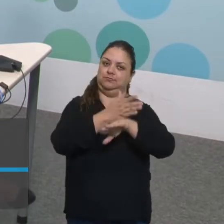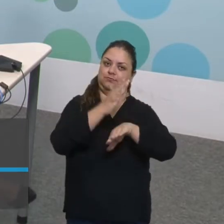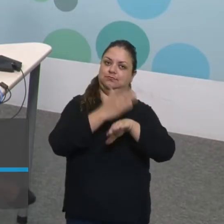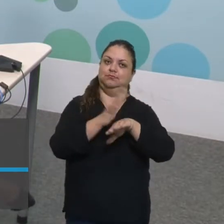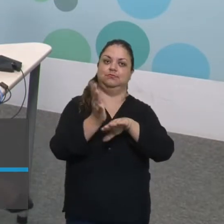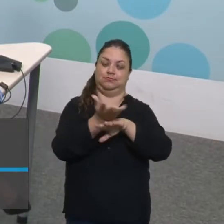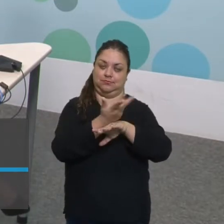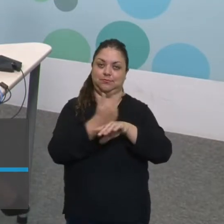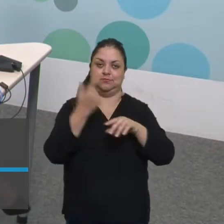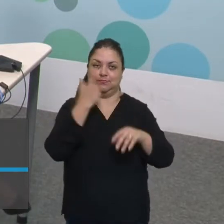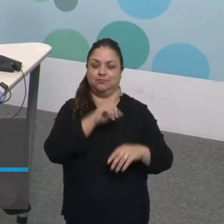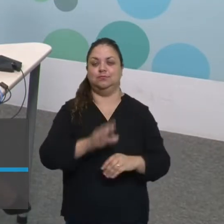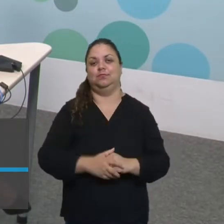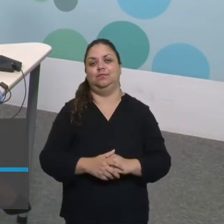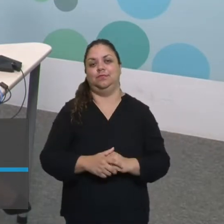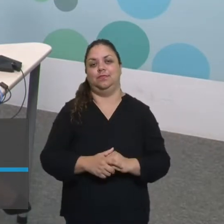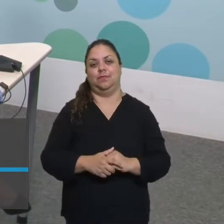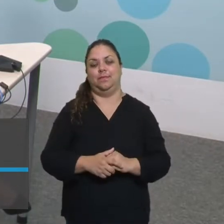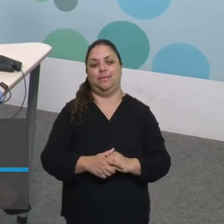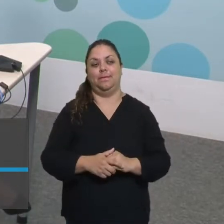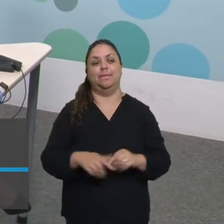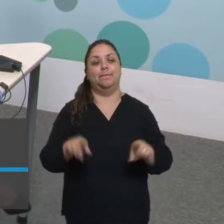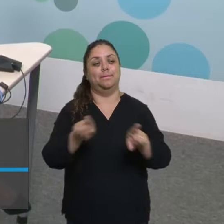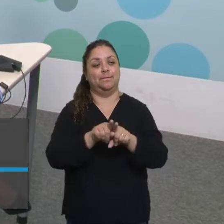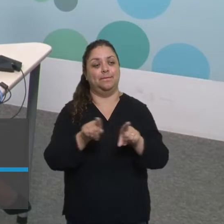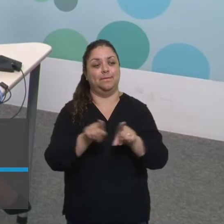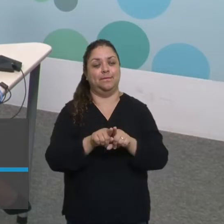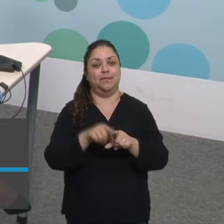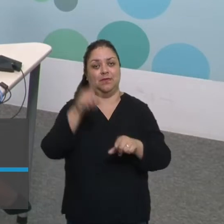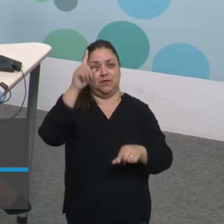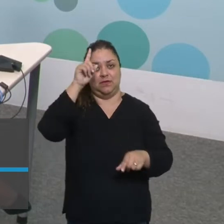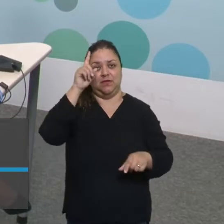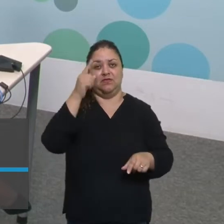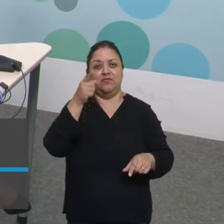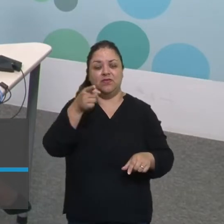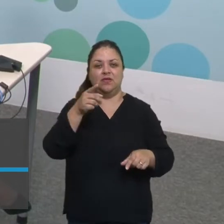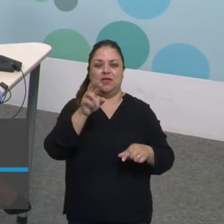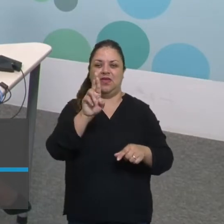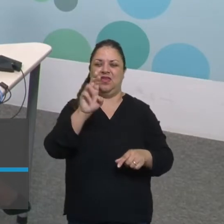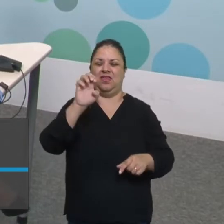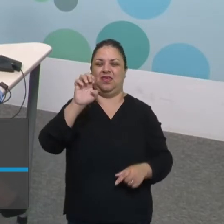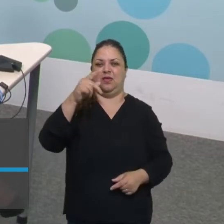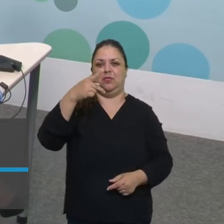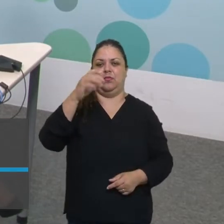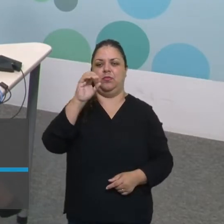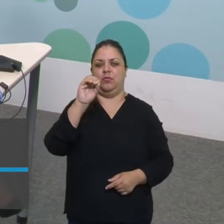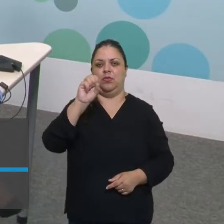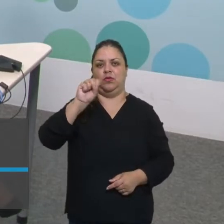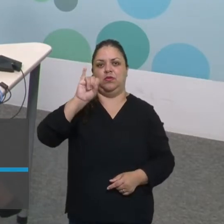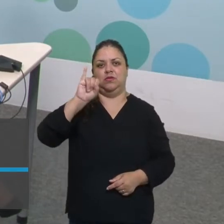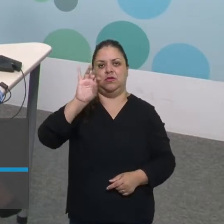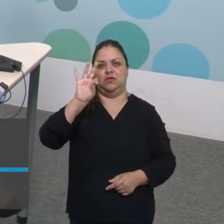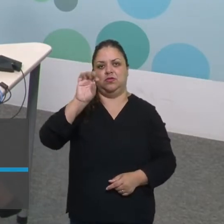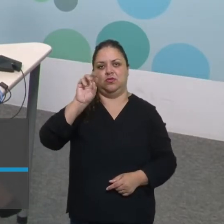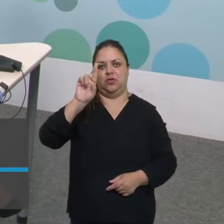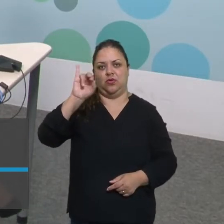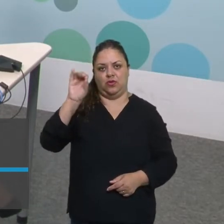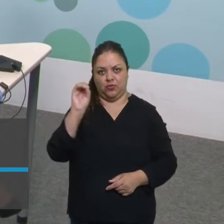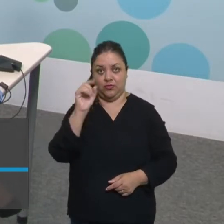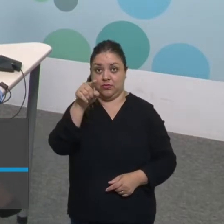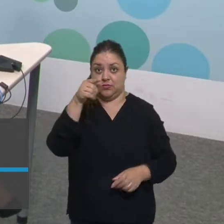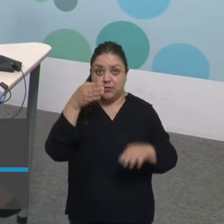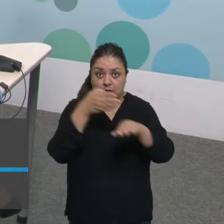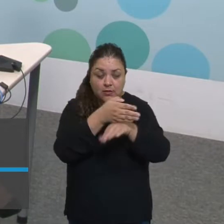no repositório se vocês acessarem lá no dia dois 12 lá no repositório e colocar lá formação outros